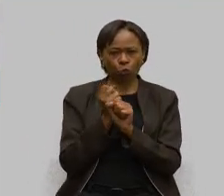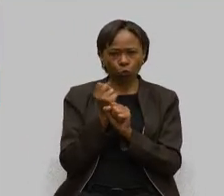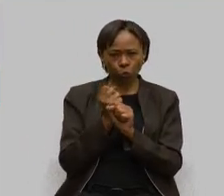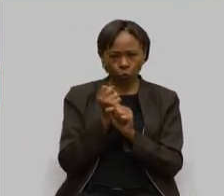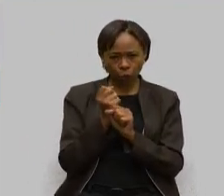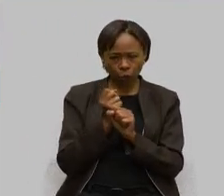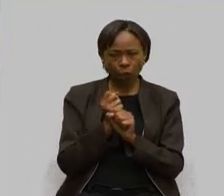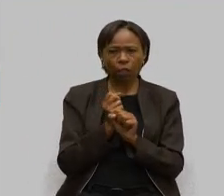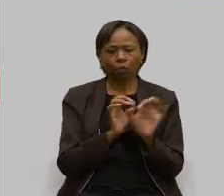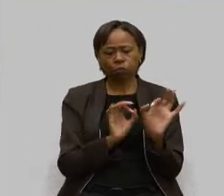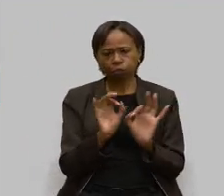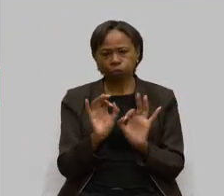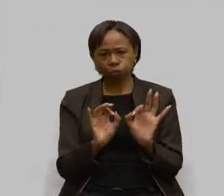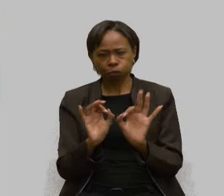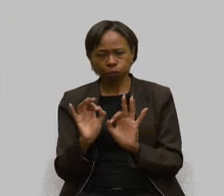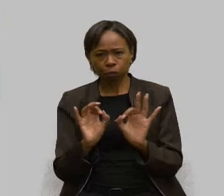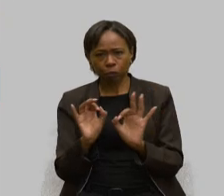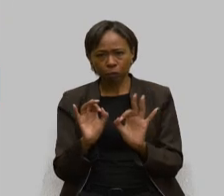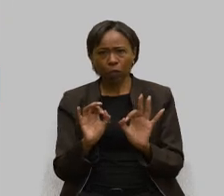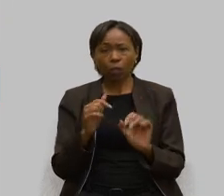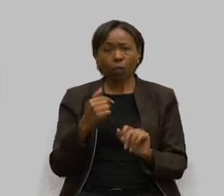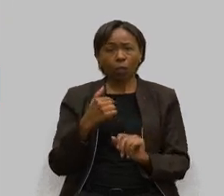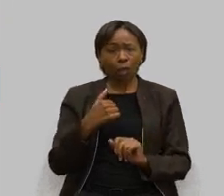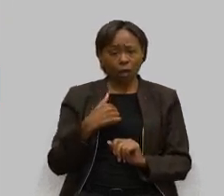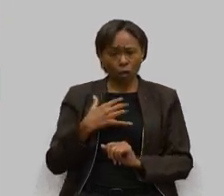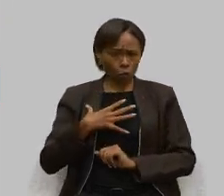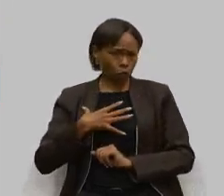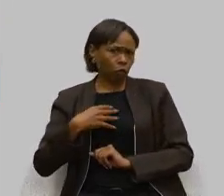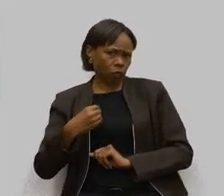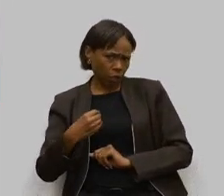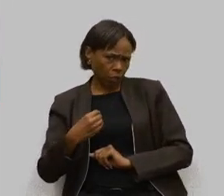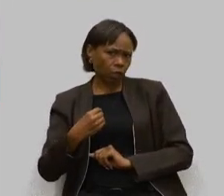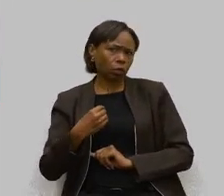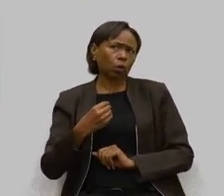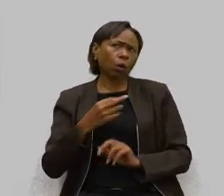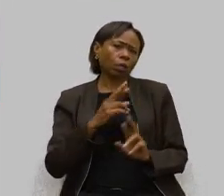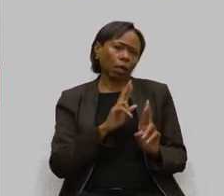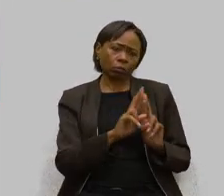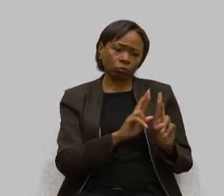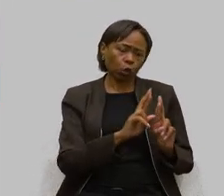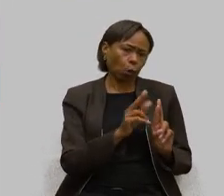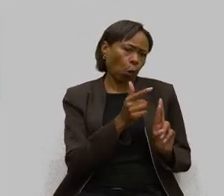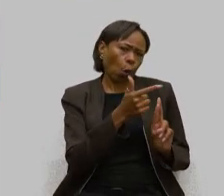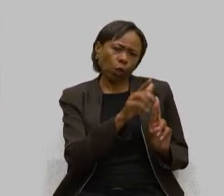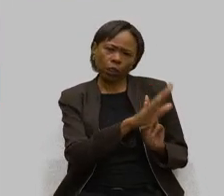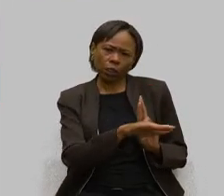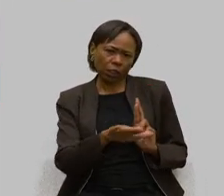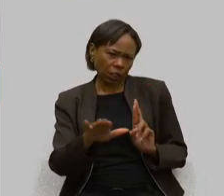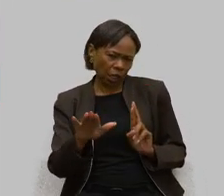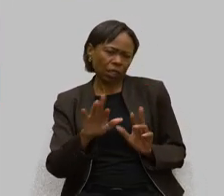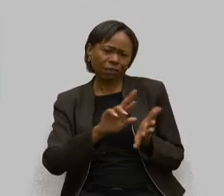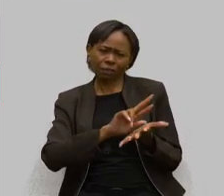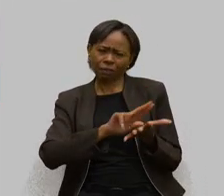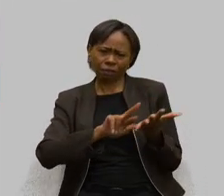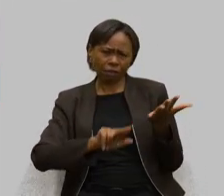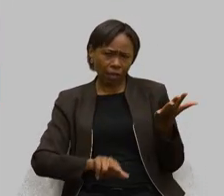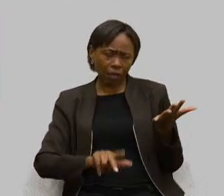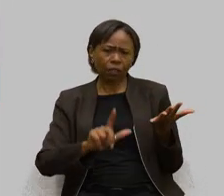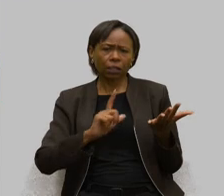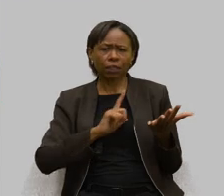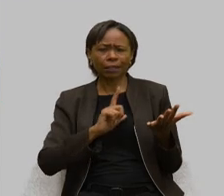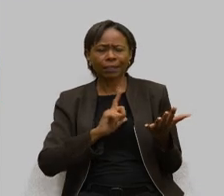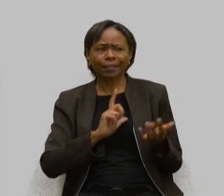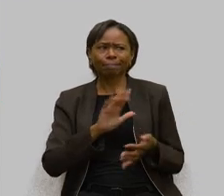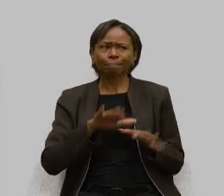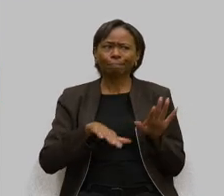filhos e convivo com várias crianças como os senhores também que T situações de vida muitas vezes que não